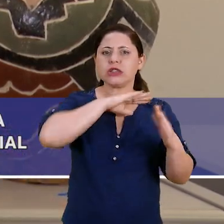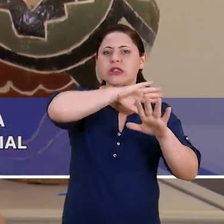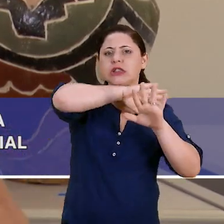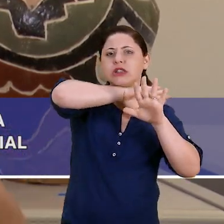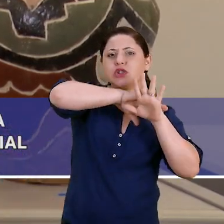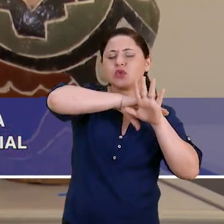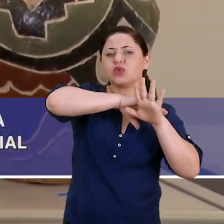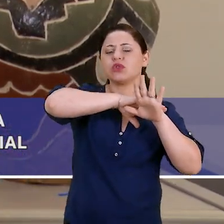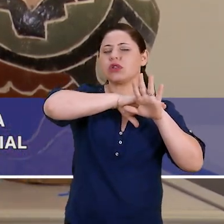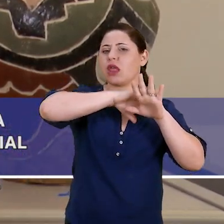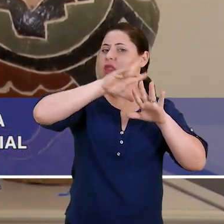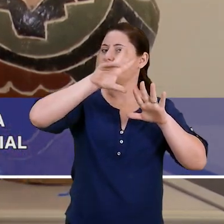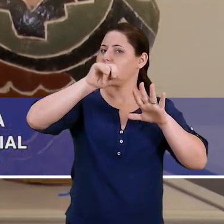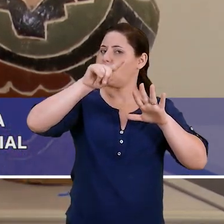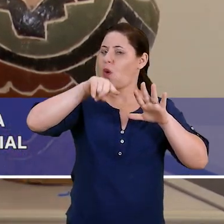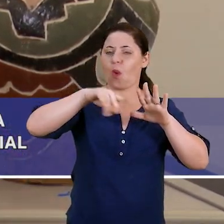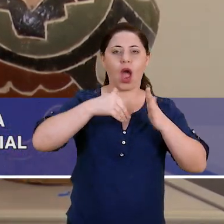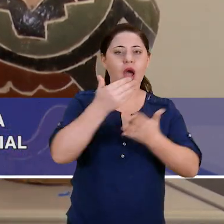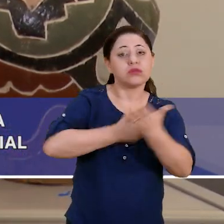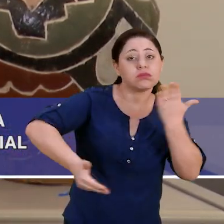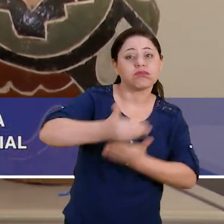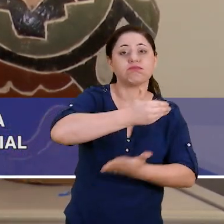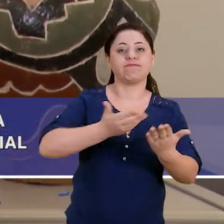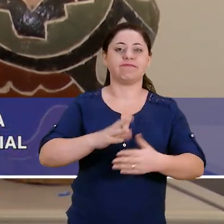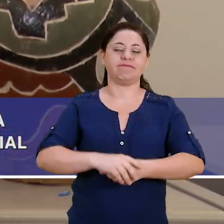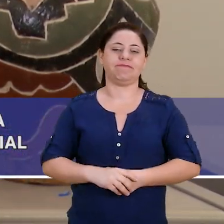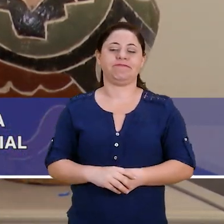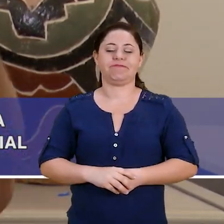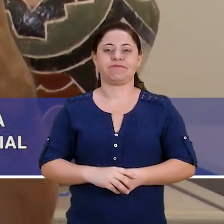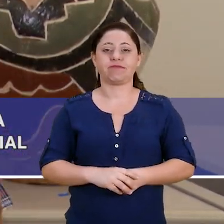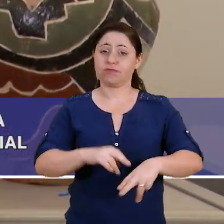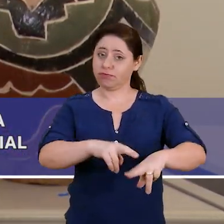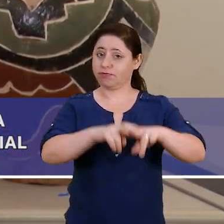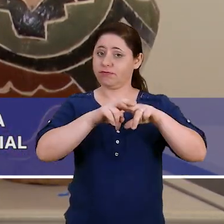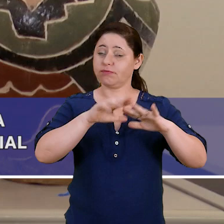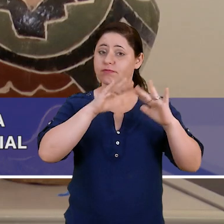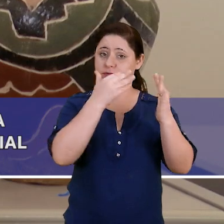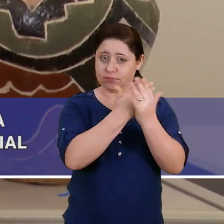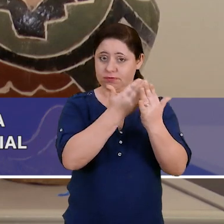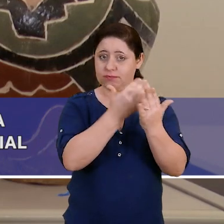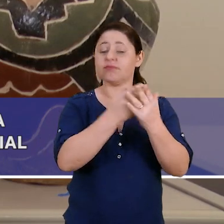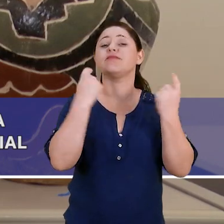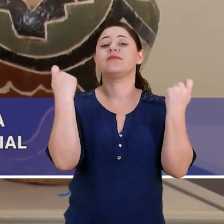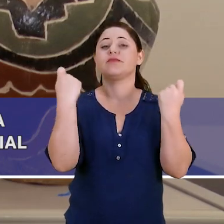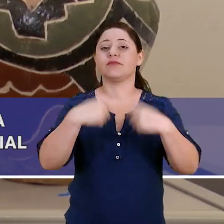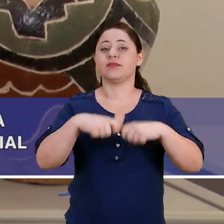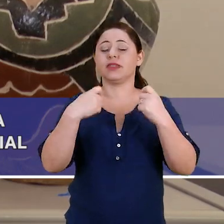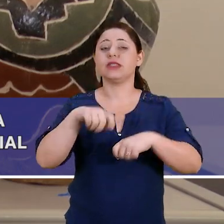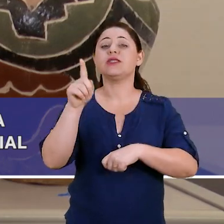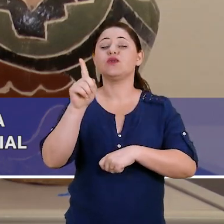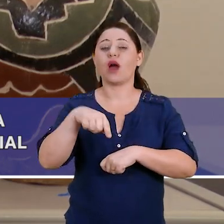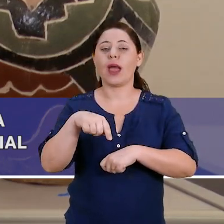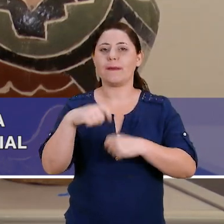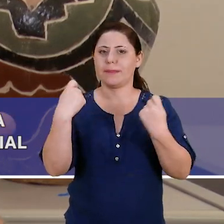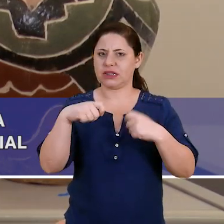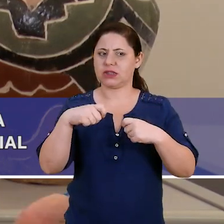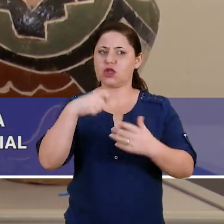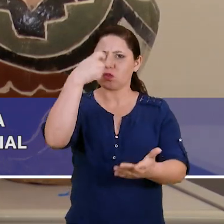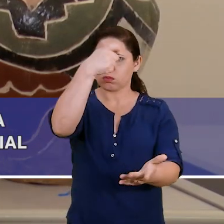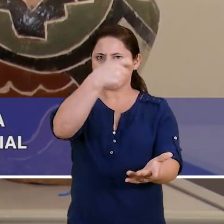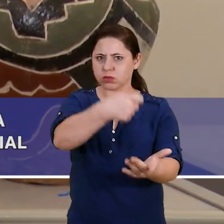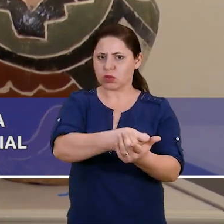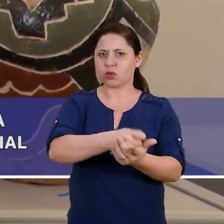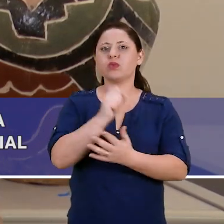reproduzir ódio, reproduzir ideologias que não sejam cooperativas, né? Por isso que a escola